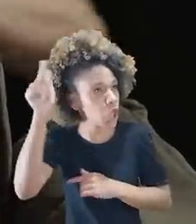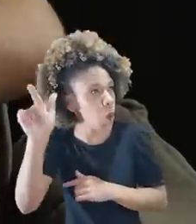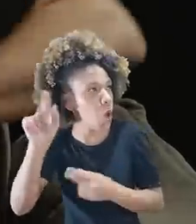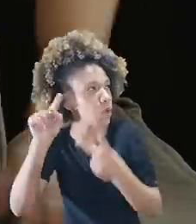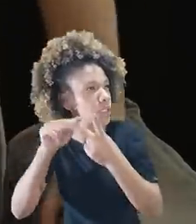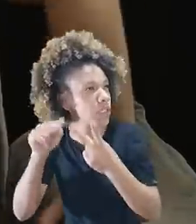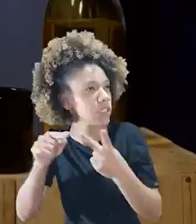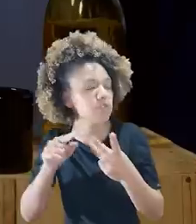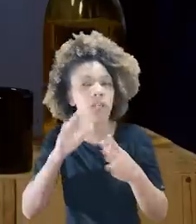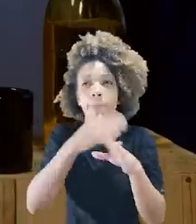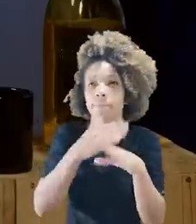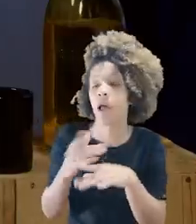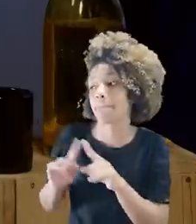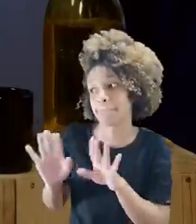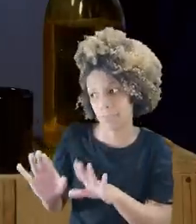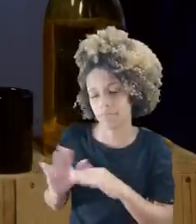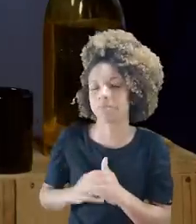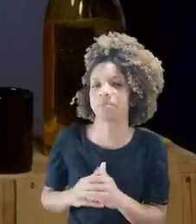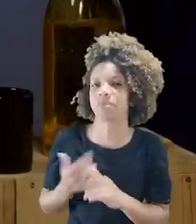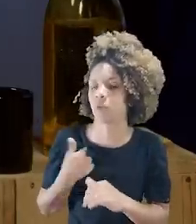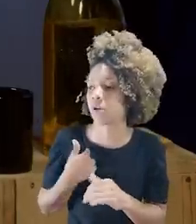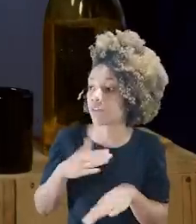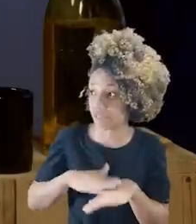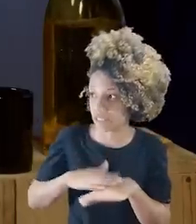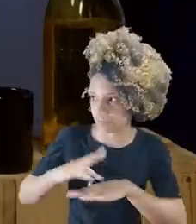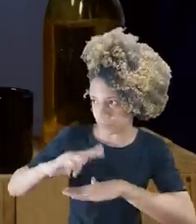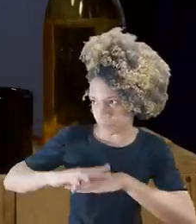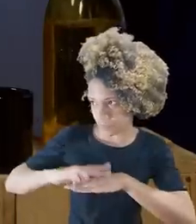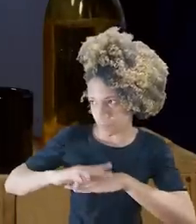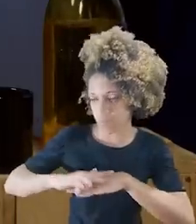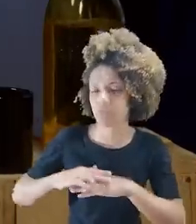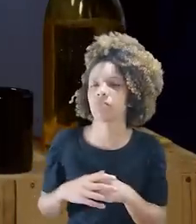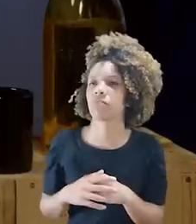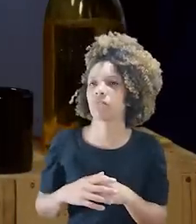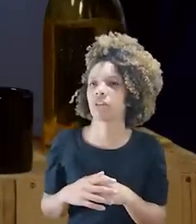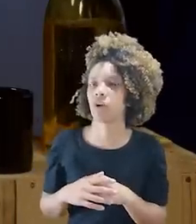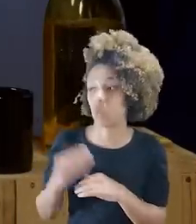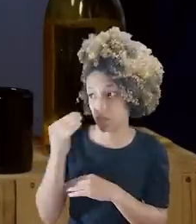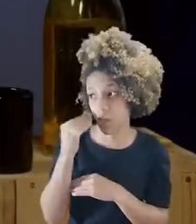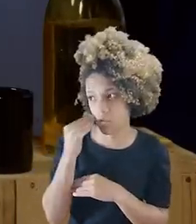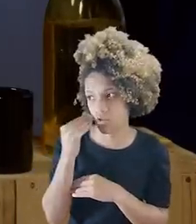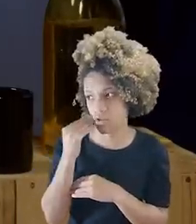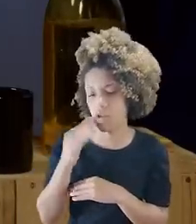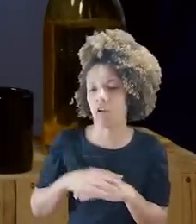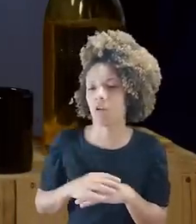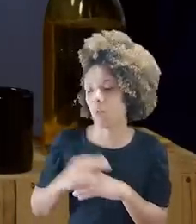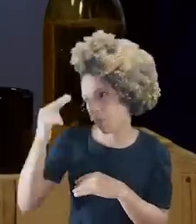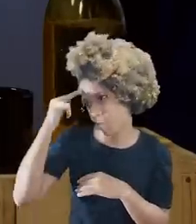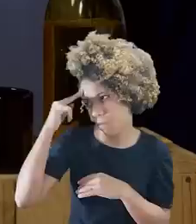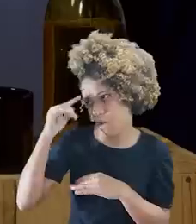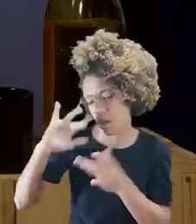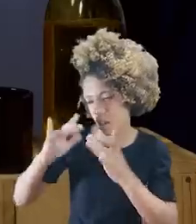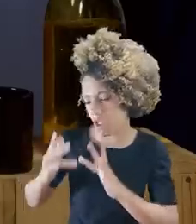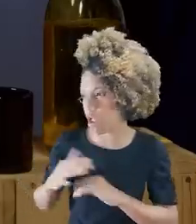já se dispersao então só que eu eu quando eu fui fazer os diagnósticos os os testes né com a neuro três dias